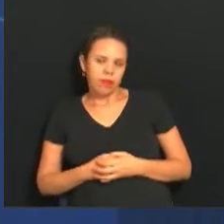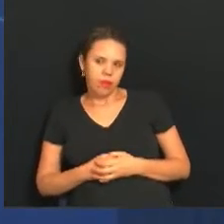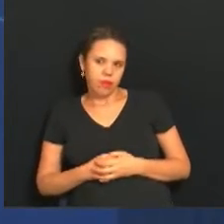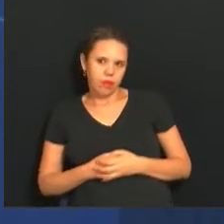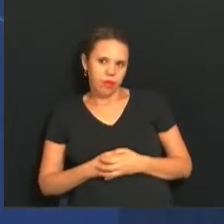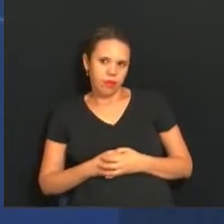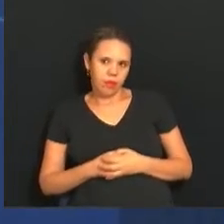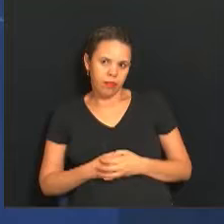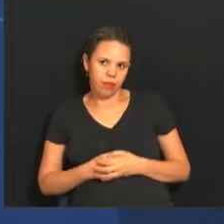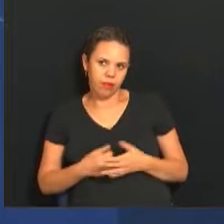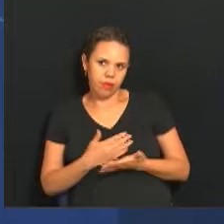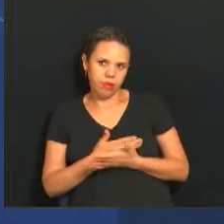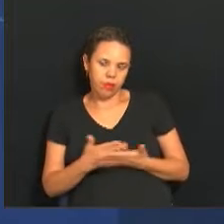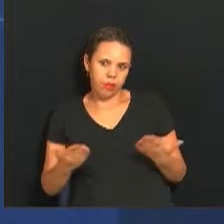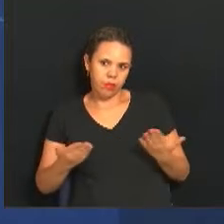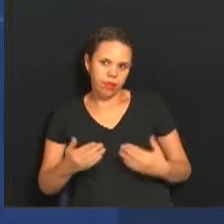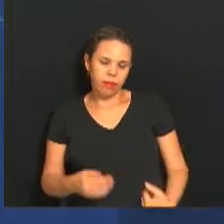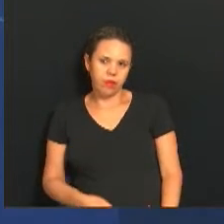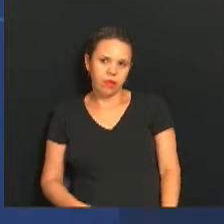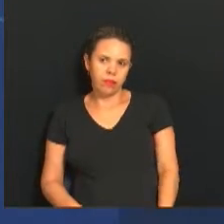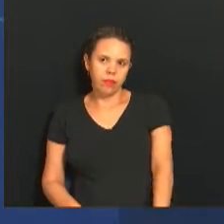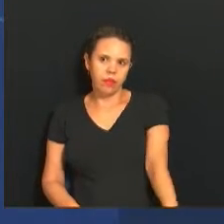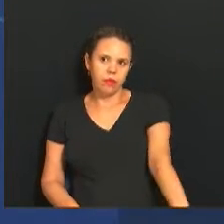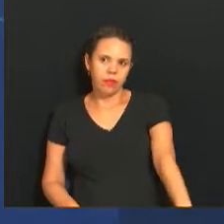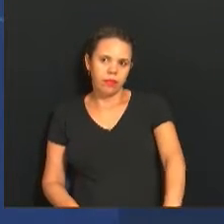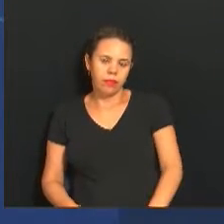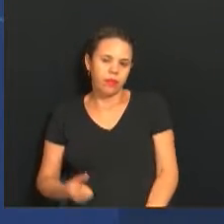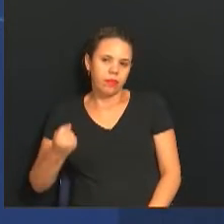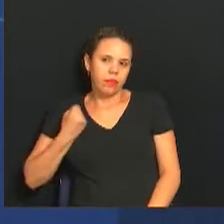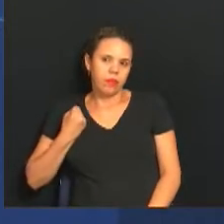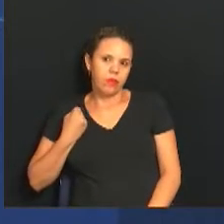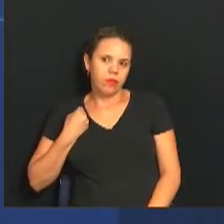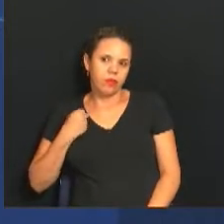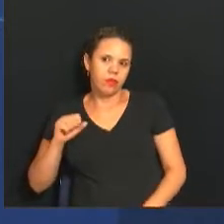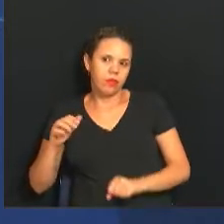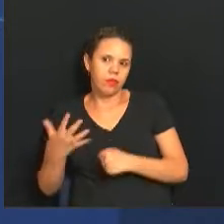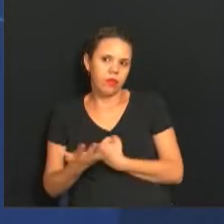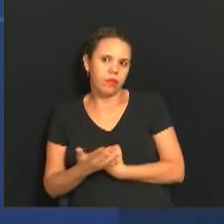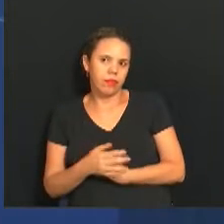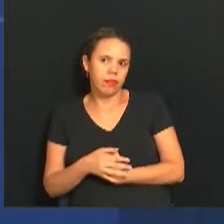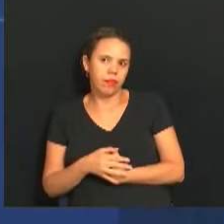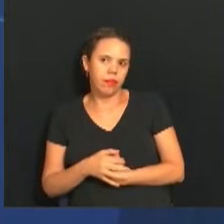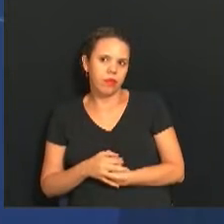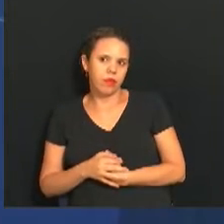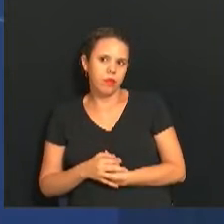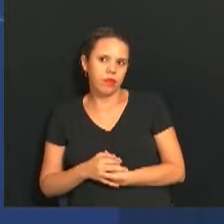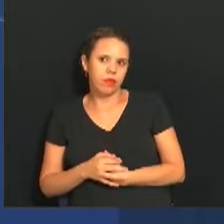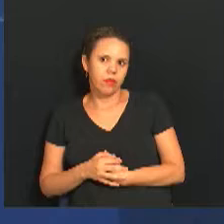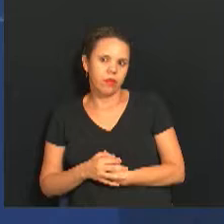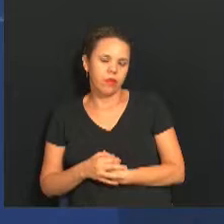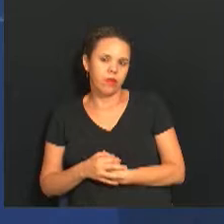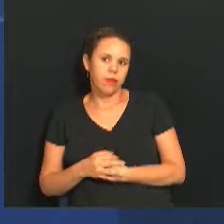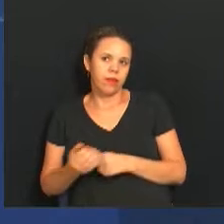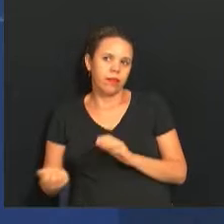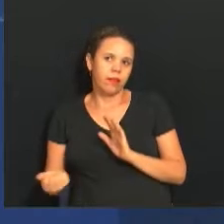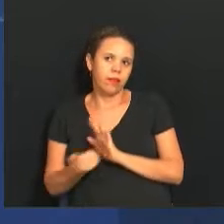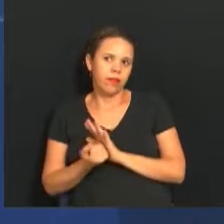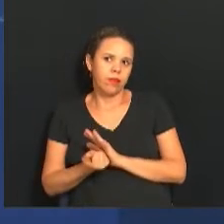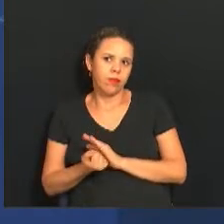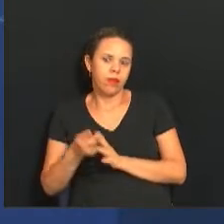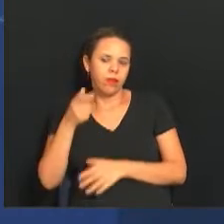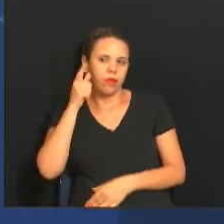E nós vamos começar esta edição com os números da Covid-19. O país registrou ontem